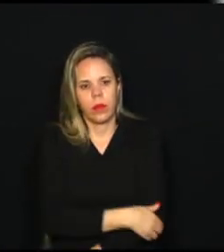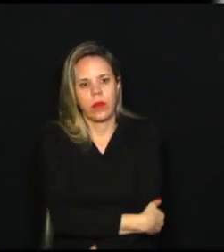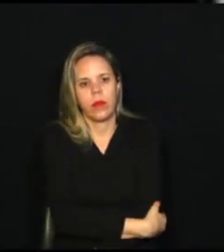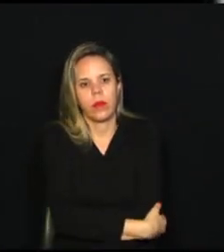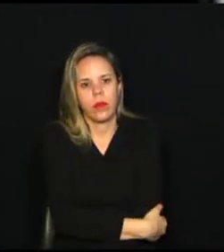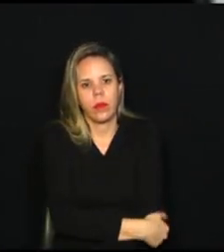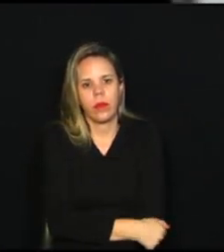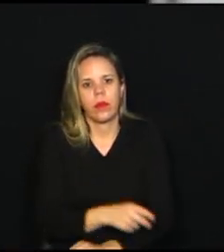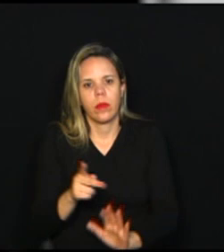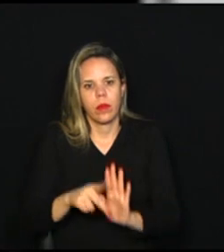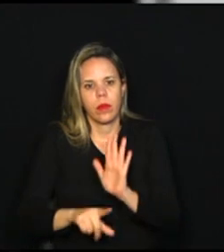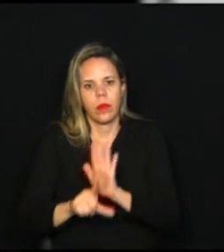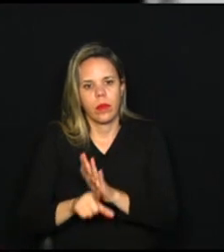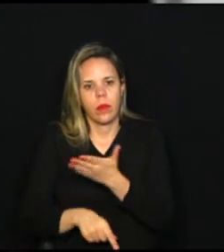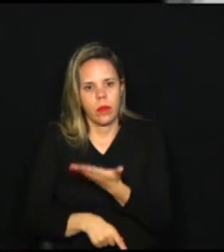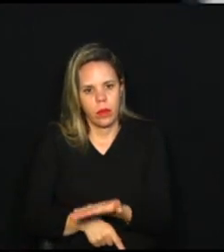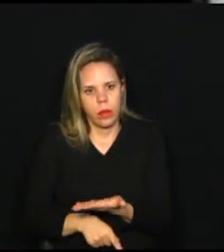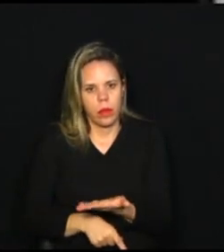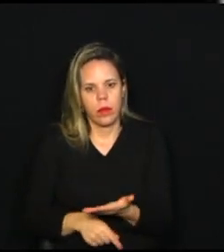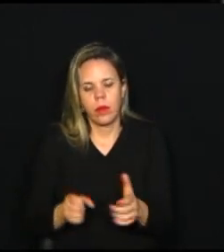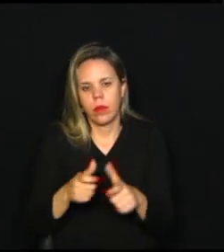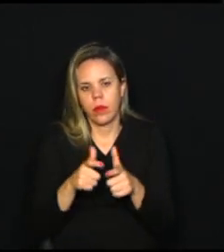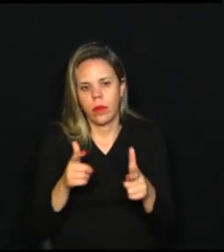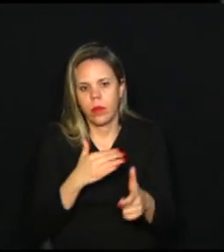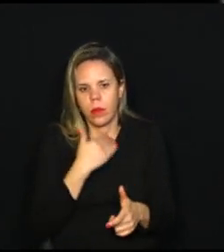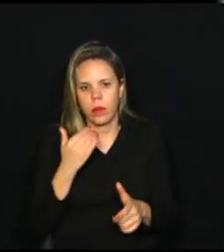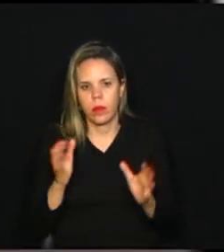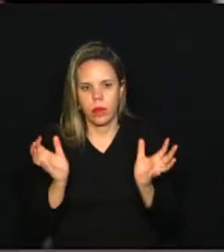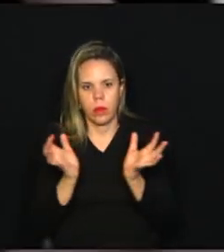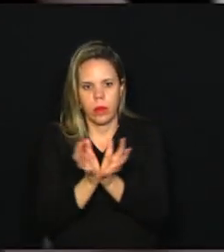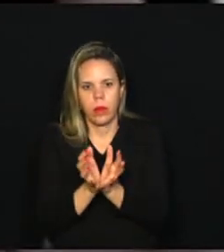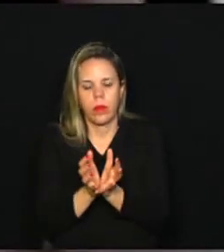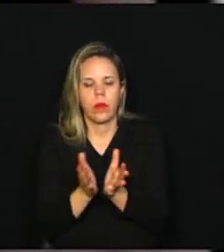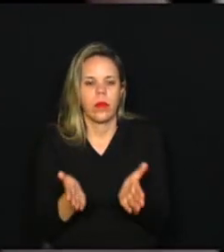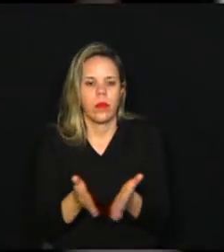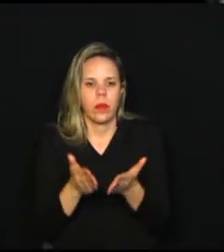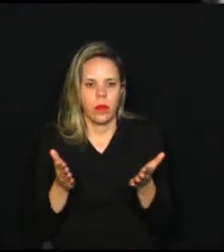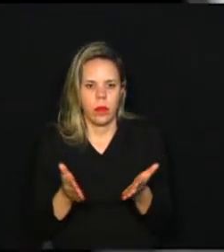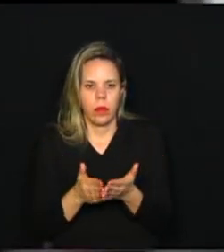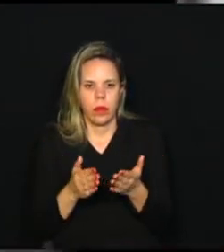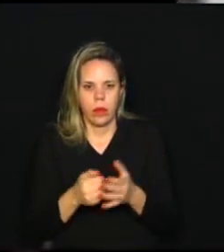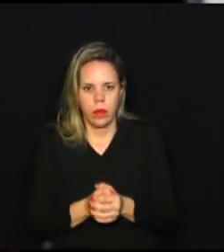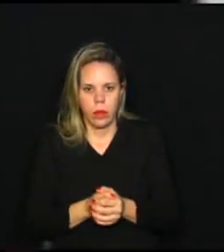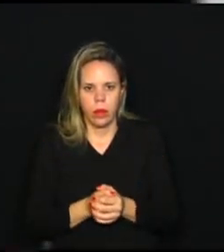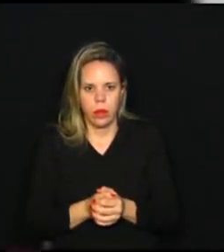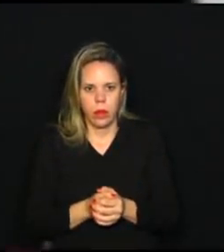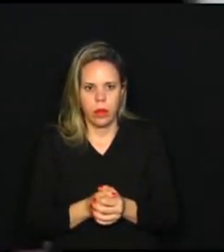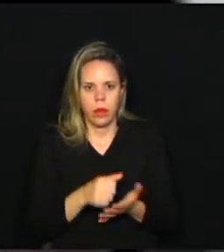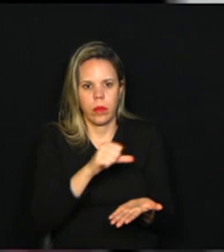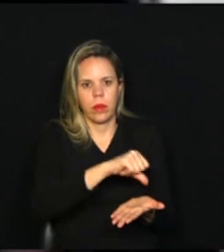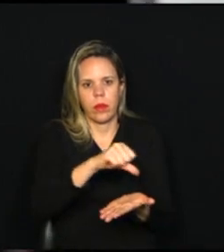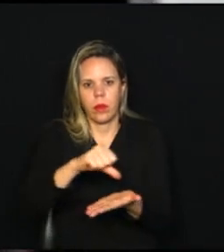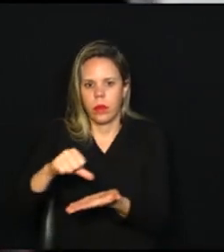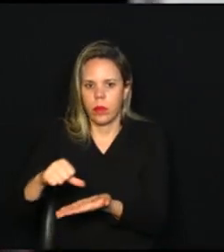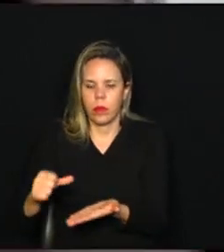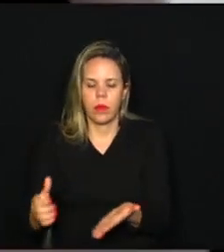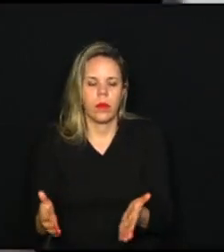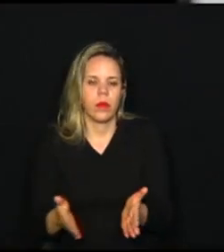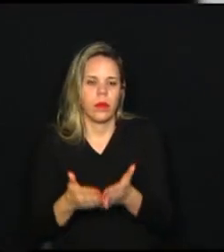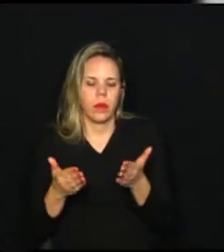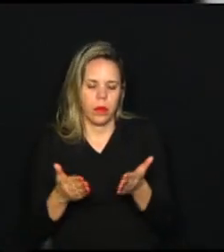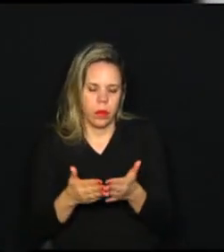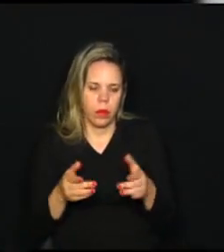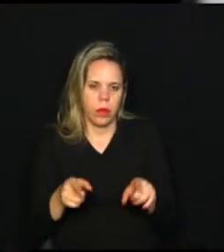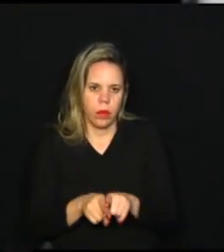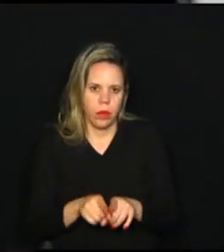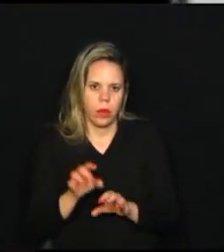que está colocando, que é a alta mortalidade nos grupos vulneráveis, né? Que são grupos de territórios vulneráveis. E aí a organização